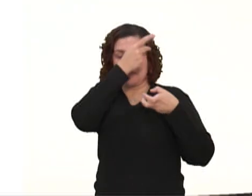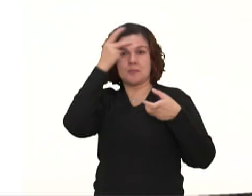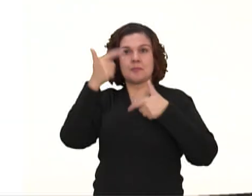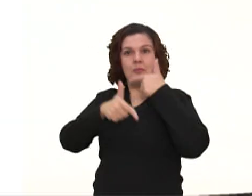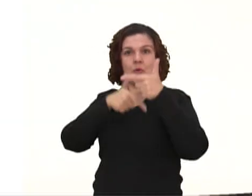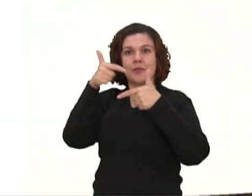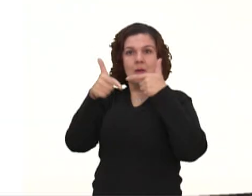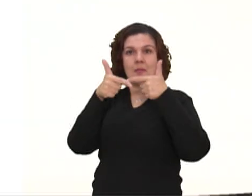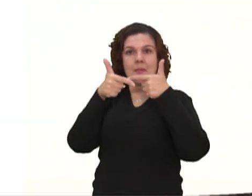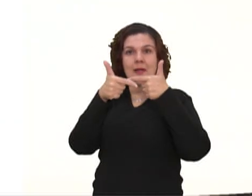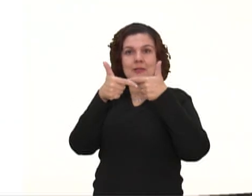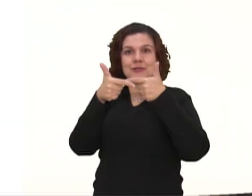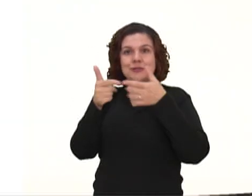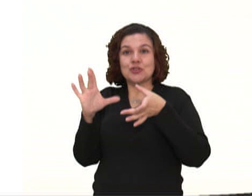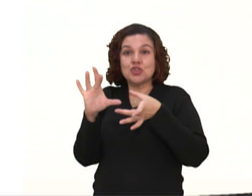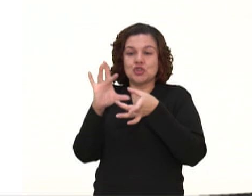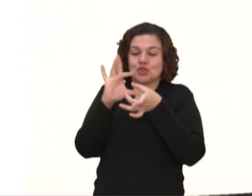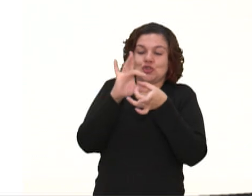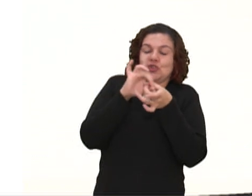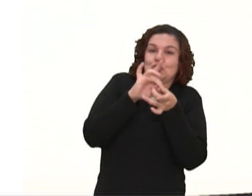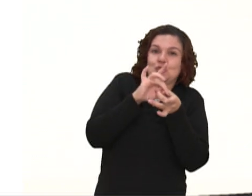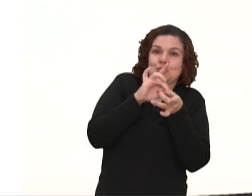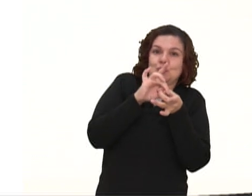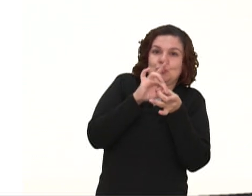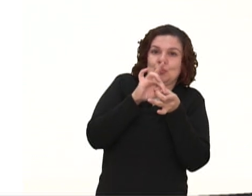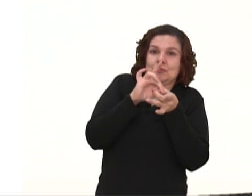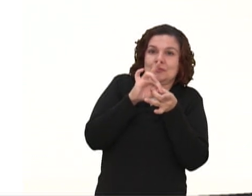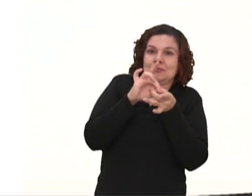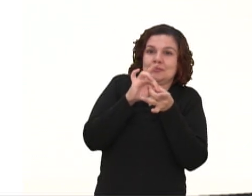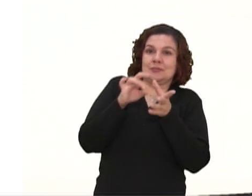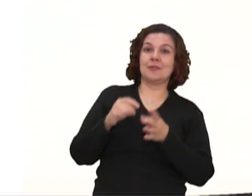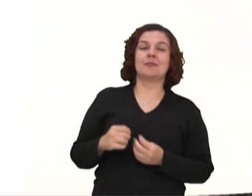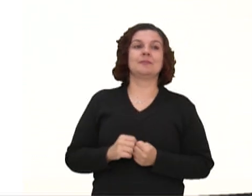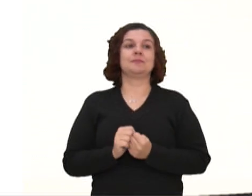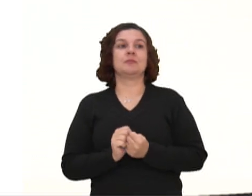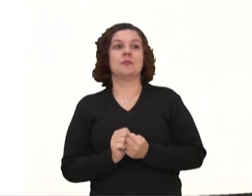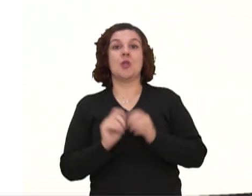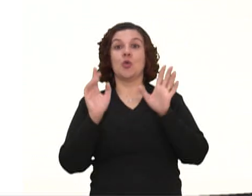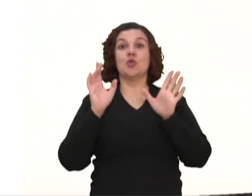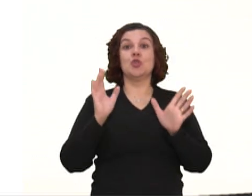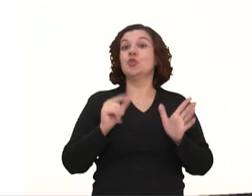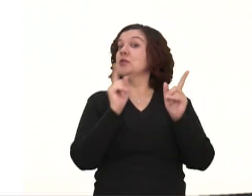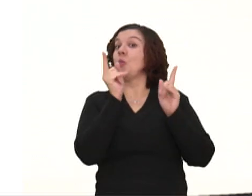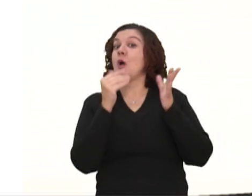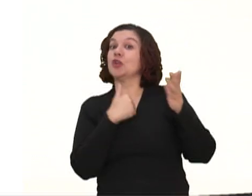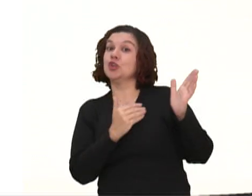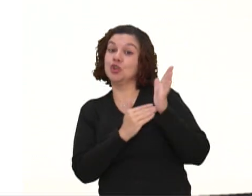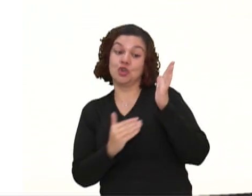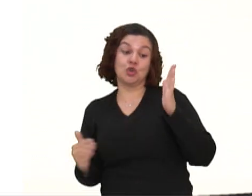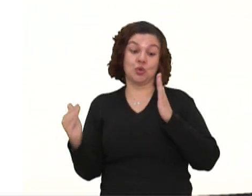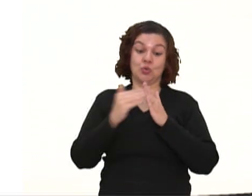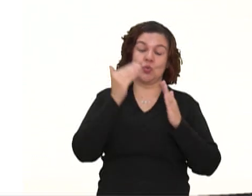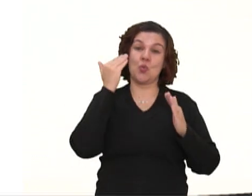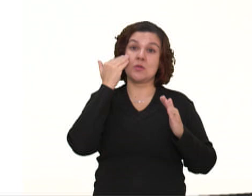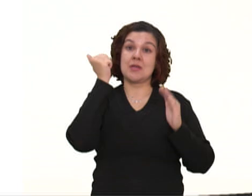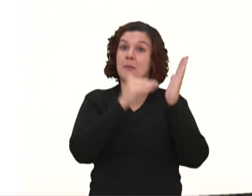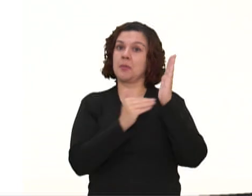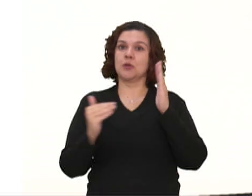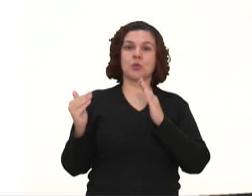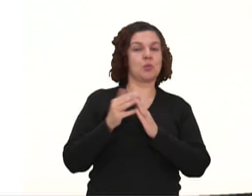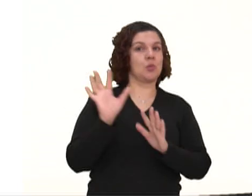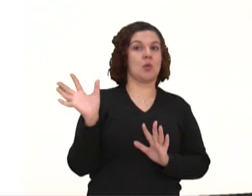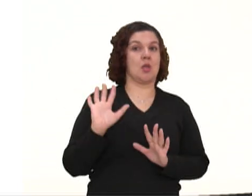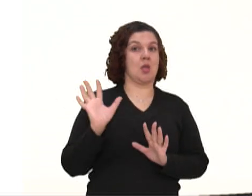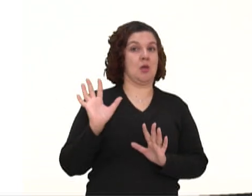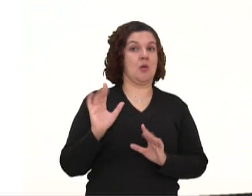parte. Aí, quando eu digo parte, já não é aquela ideia do todo. Ele não precisa saber todo o processo,